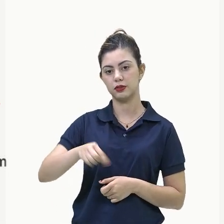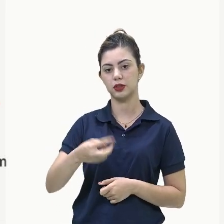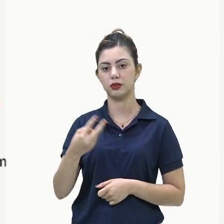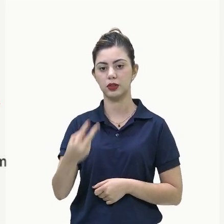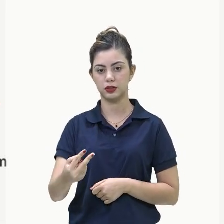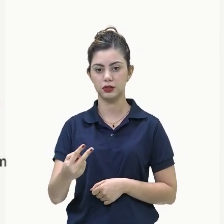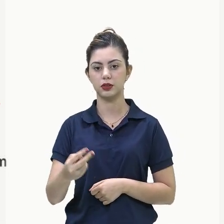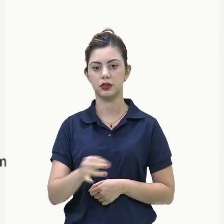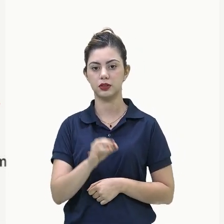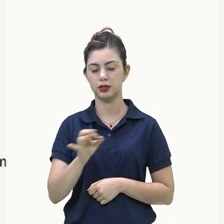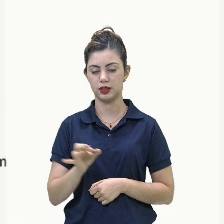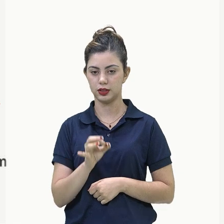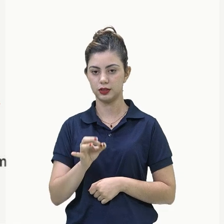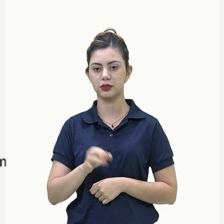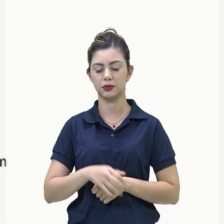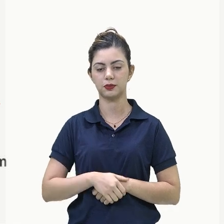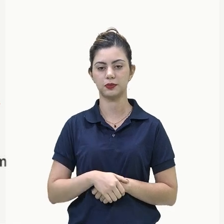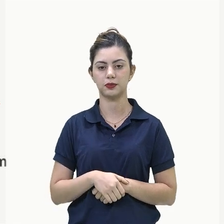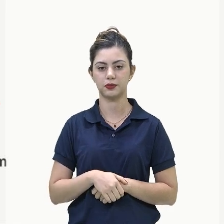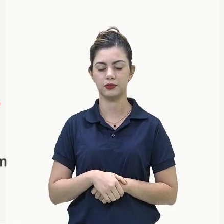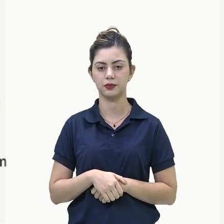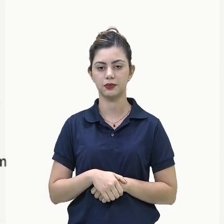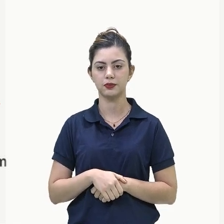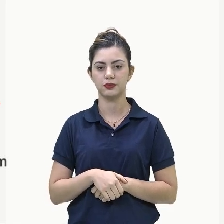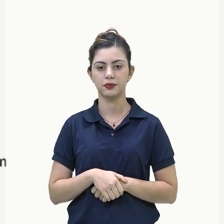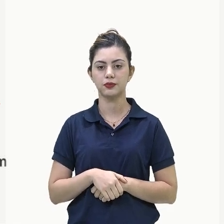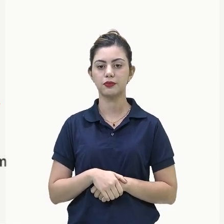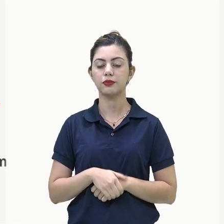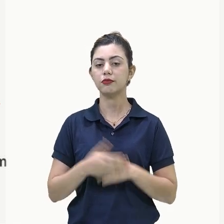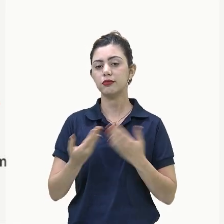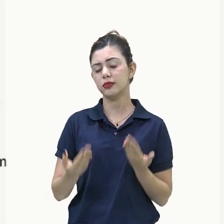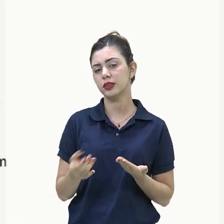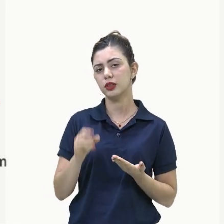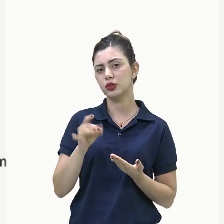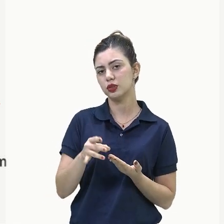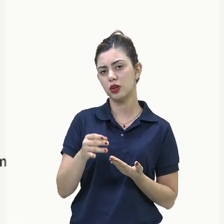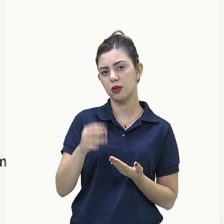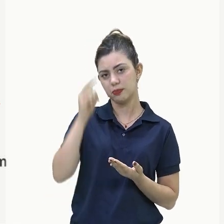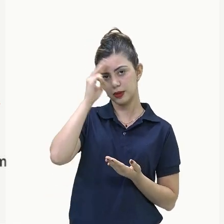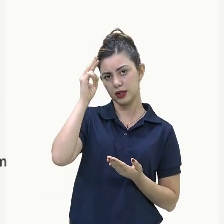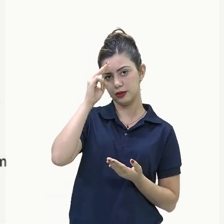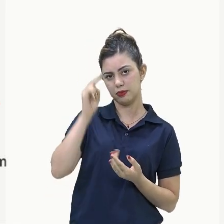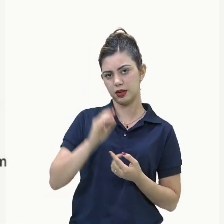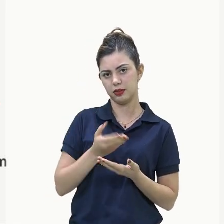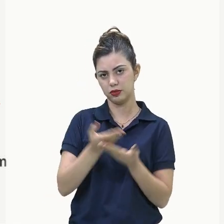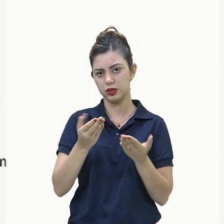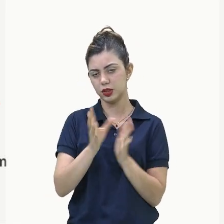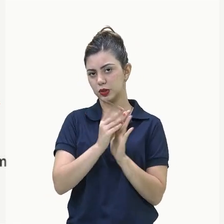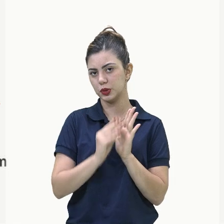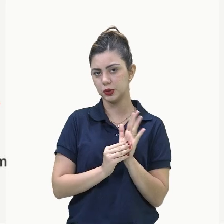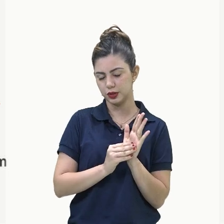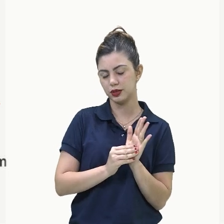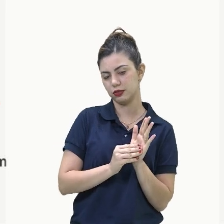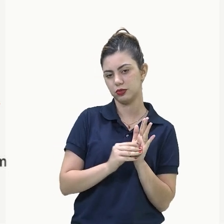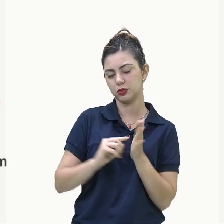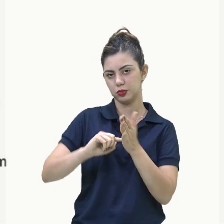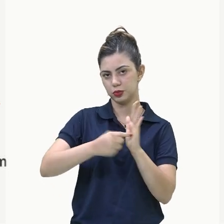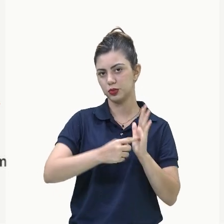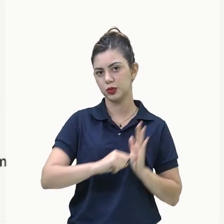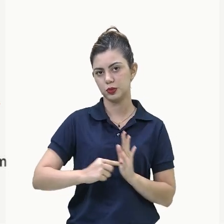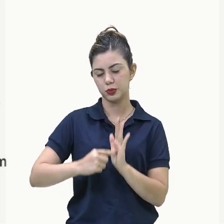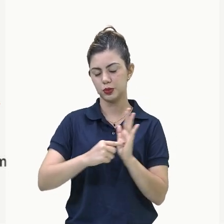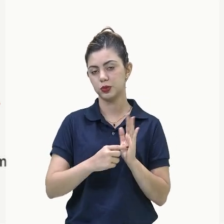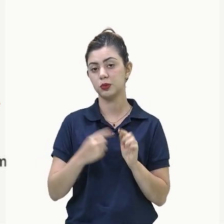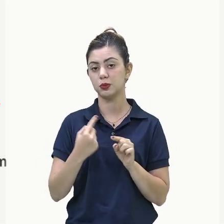é o par ordenado do ponto B, tá? Isso é só um apanhado para a gente lembrar como é que funciona o plano cartesiano, porque a gente